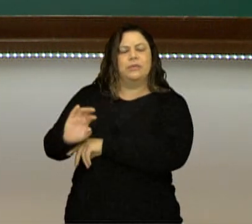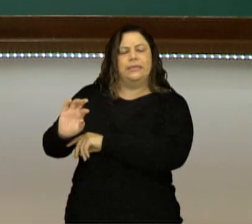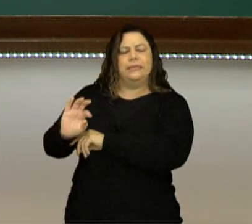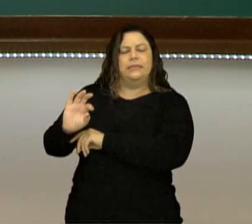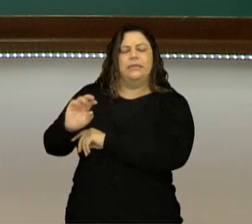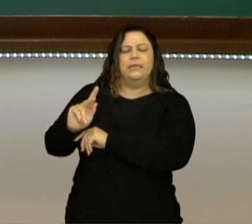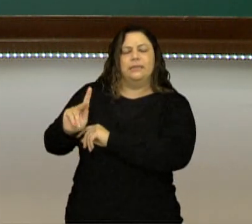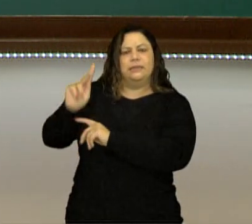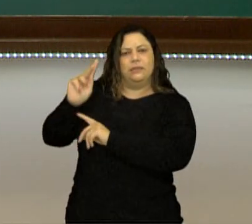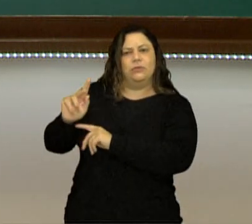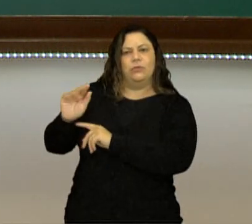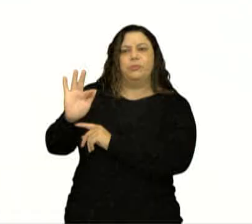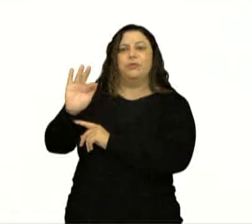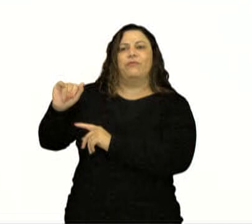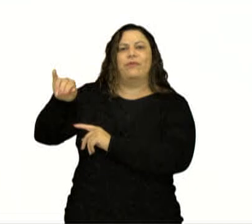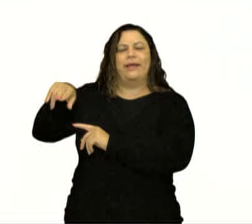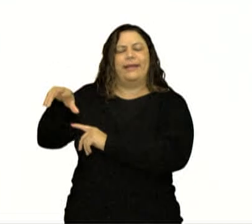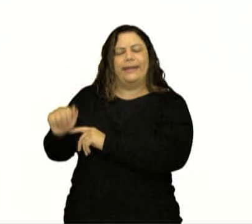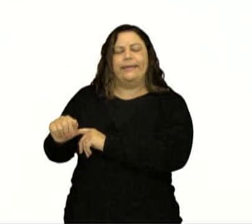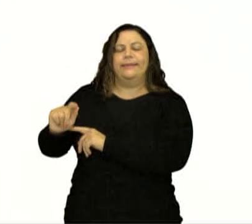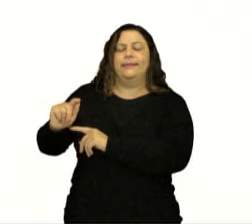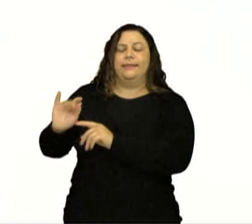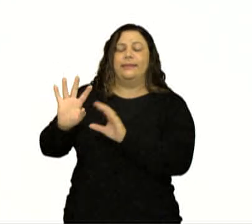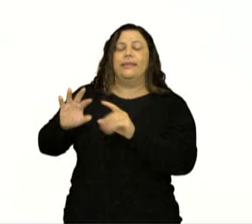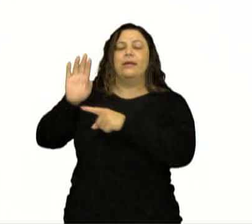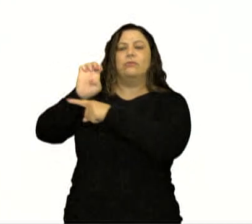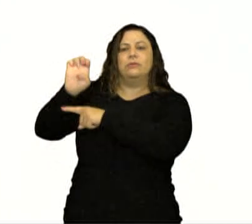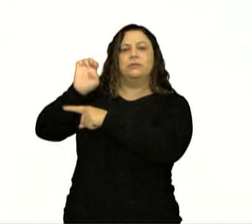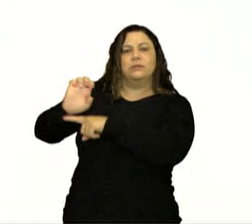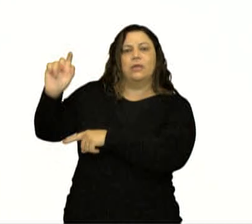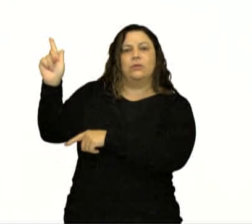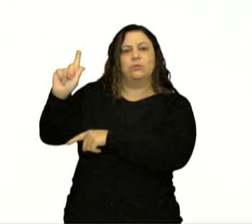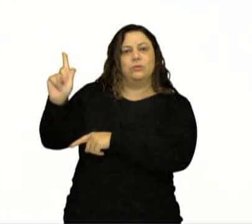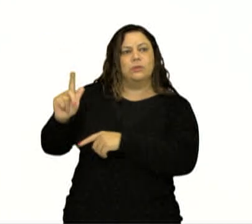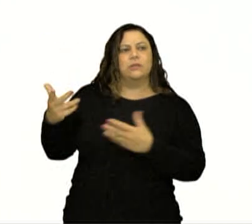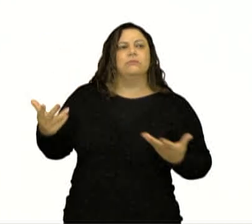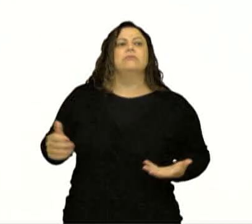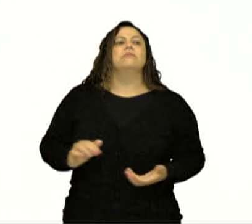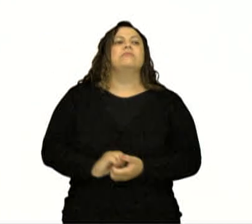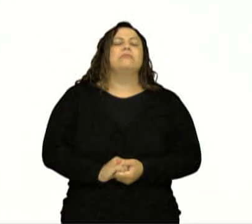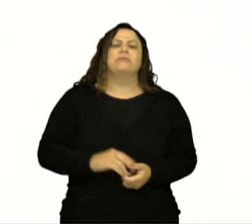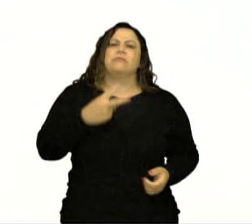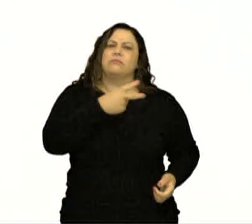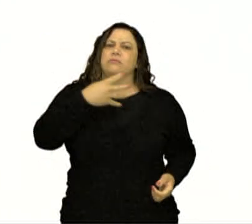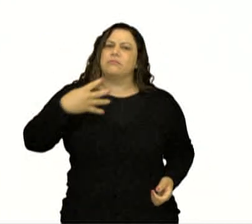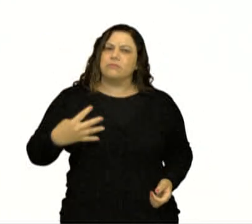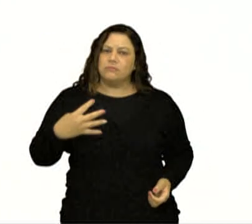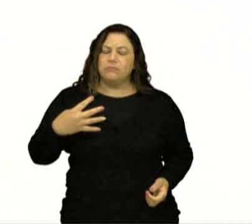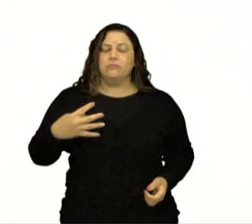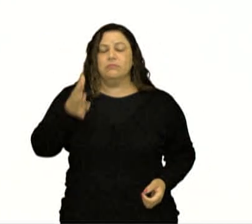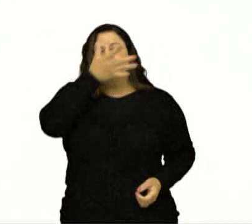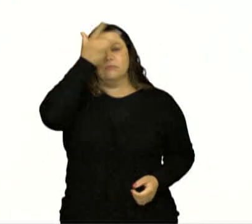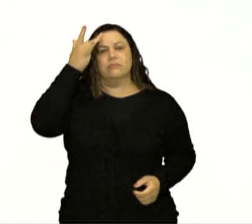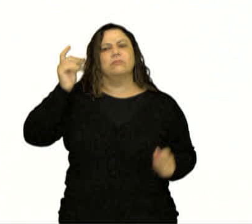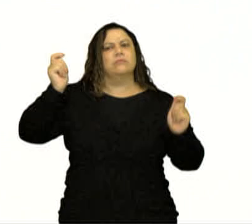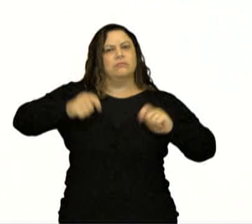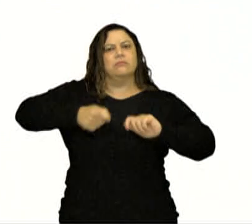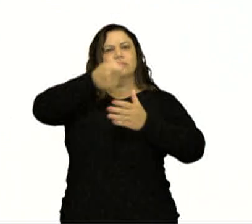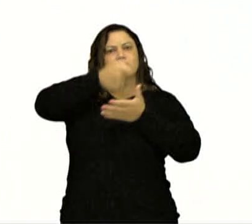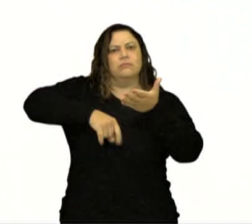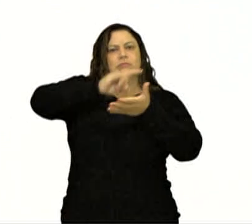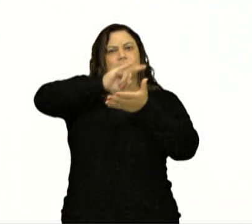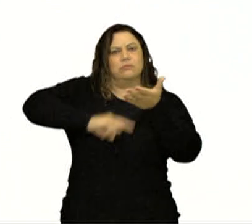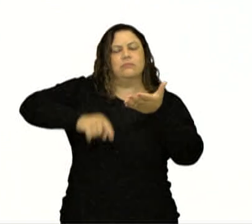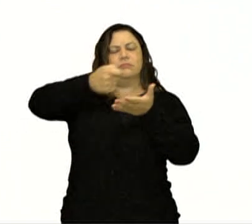região noroeste de Goiás. 24 pessoas têm o diagnóstico confirmado de Xeroderma pigmentoso, ou